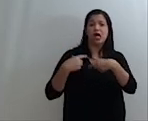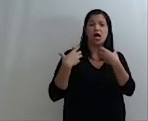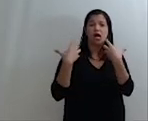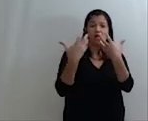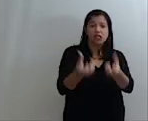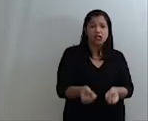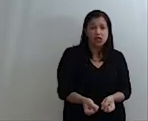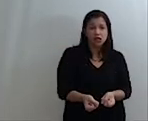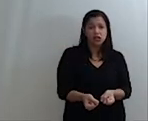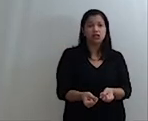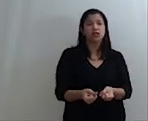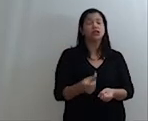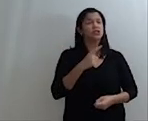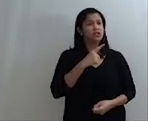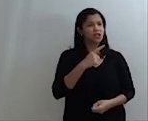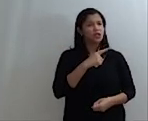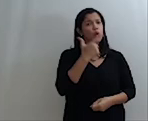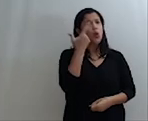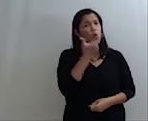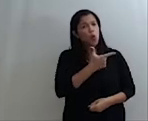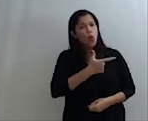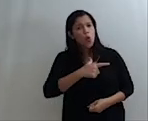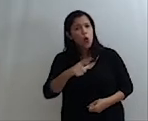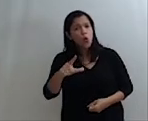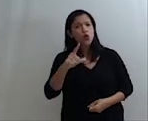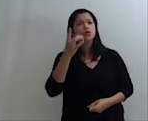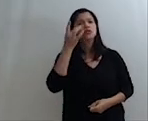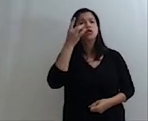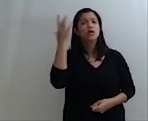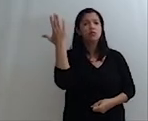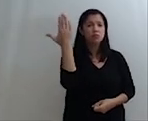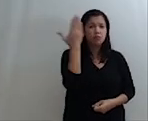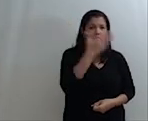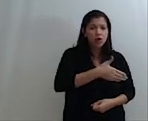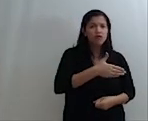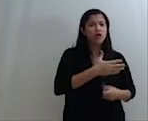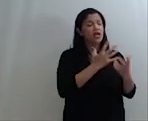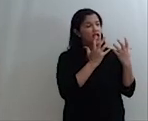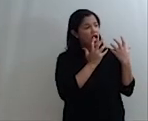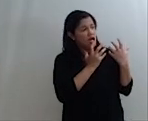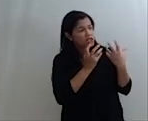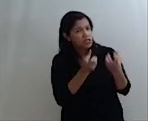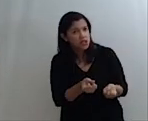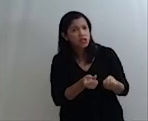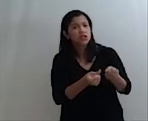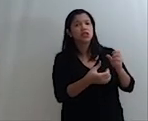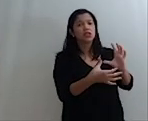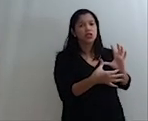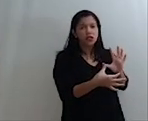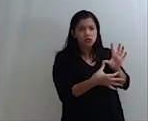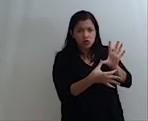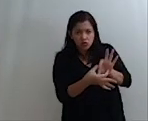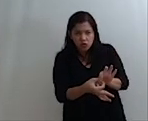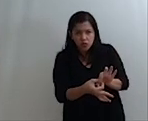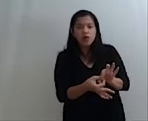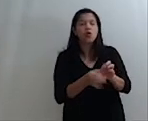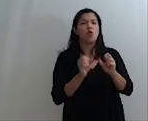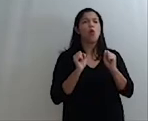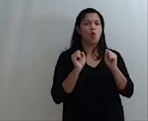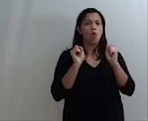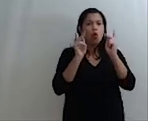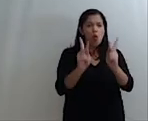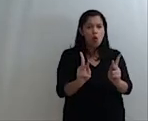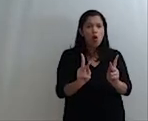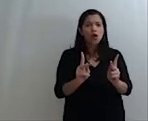outras provas que por si mesmas corroborem um juiz de Condenação tudo bem mas o problema é que assim como a confissão